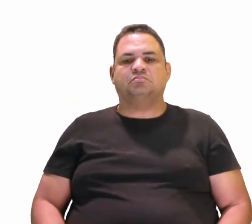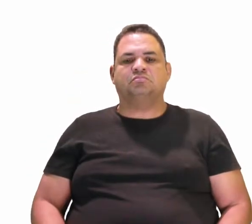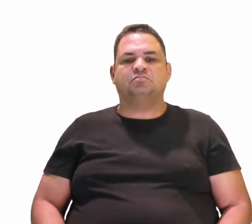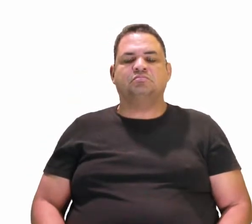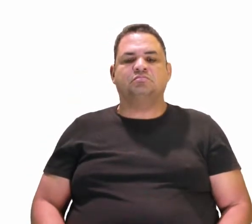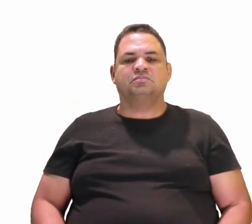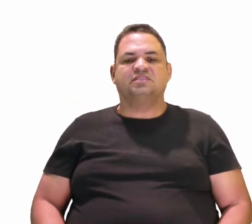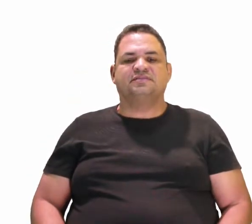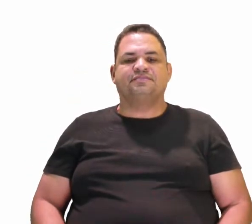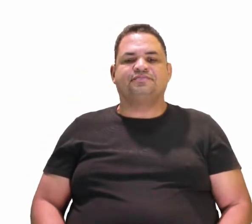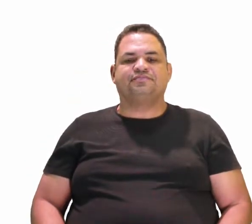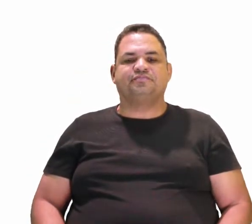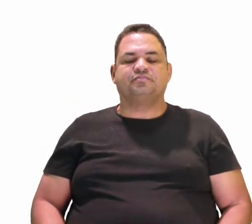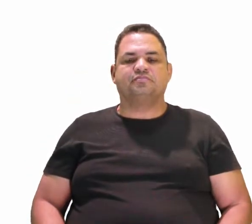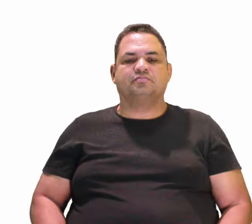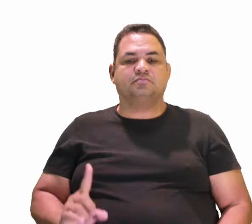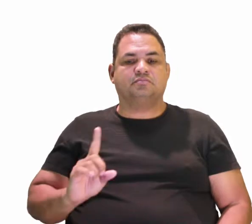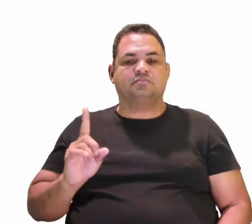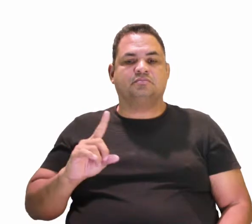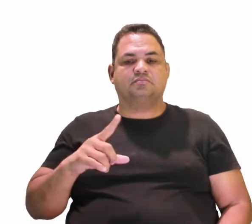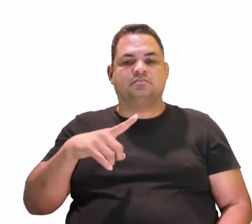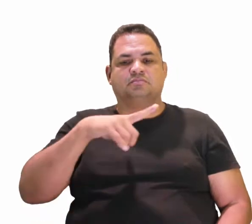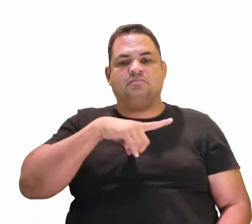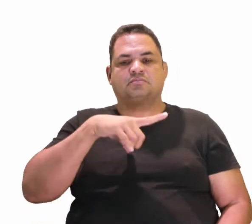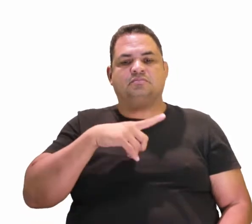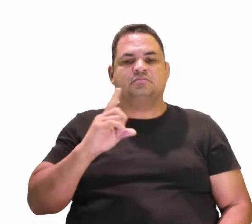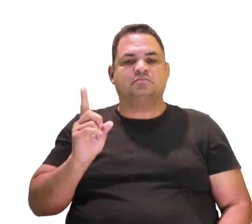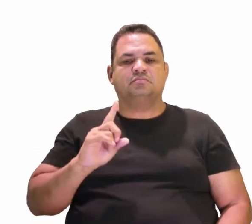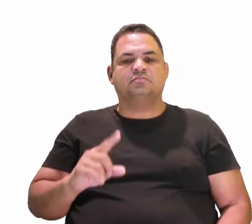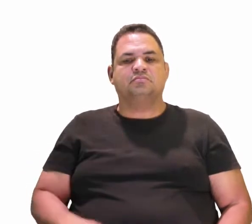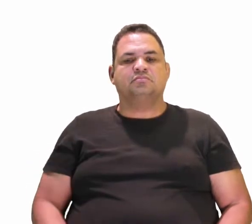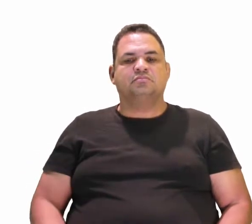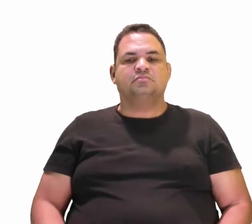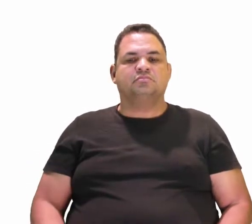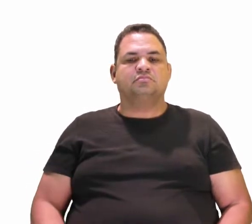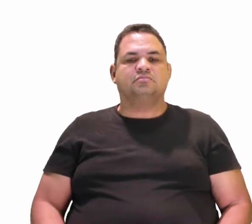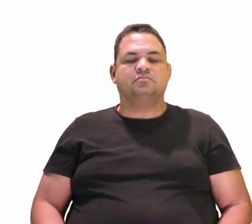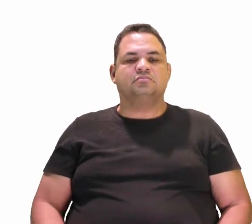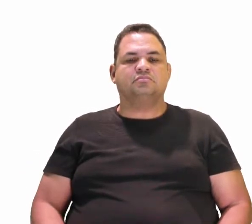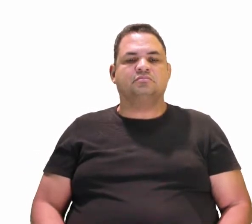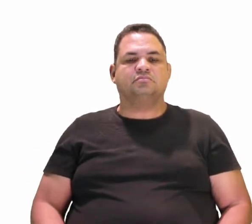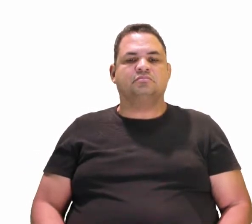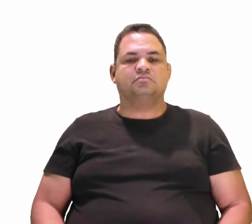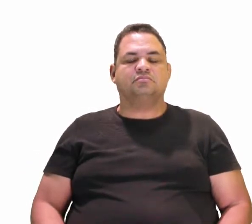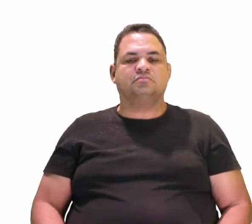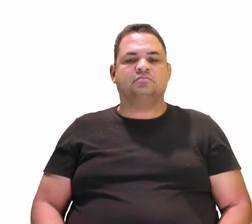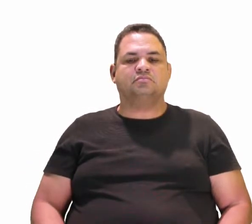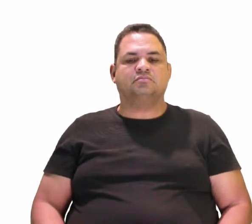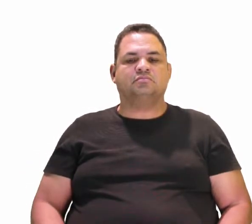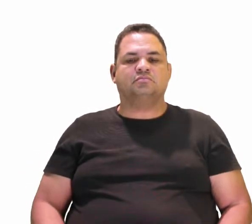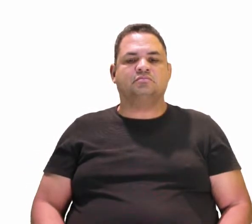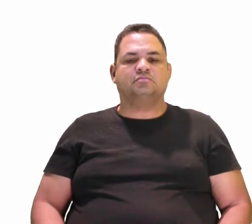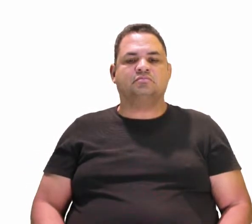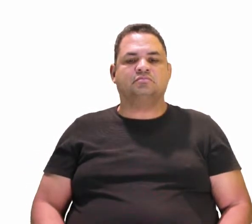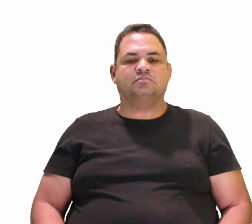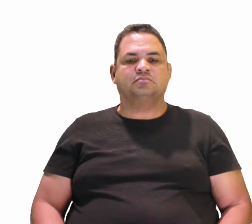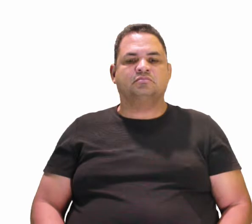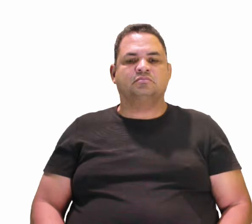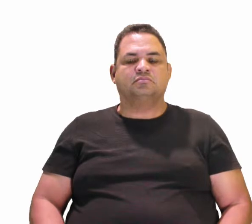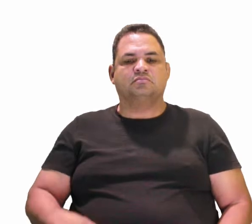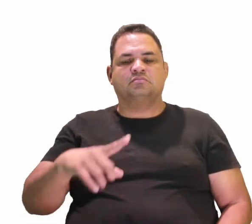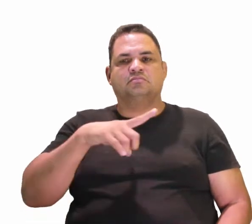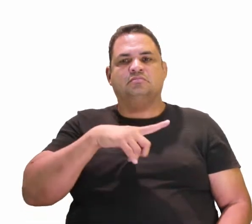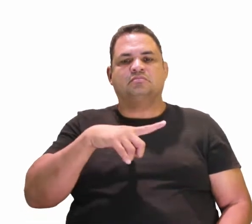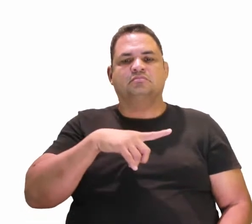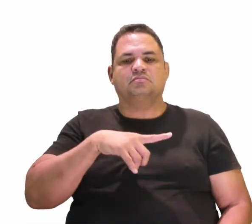chama bastante atenção aqui, que é negativo. Então, tem negativo no meio, realmente não é algo bom. Então, ter